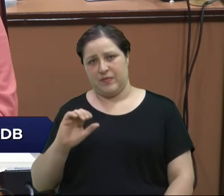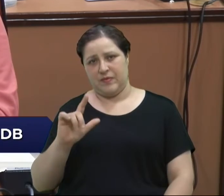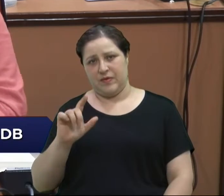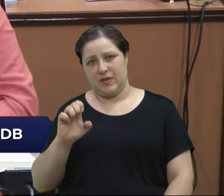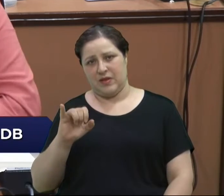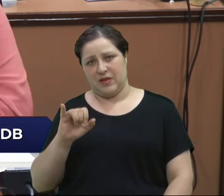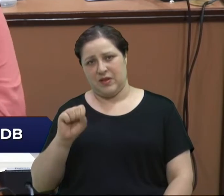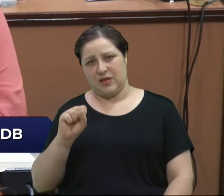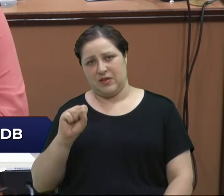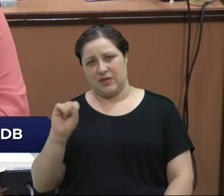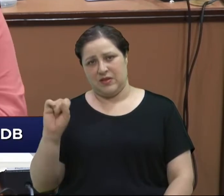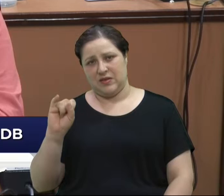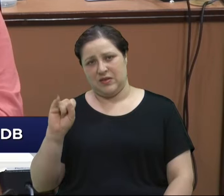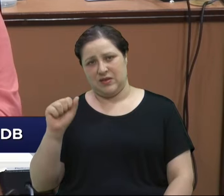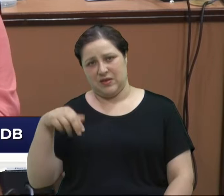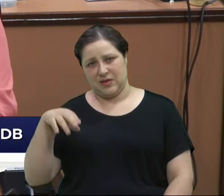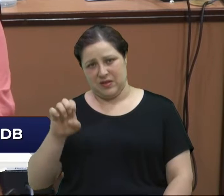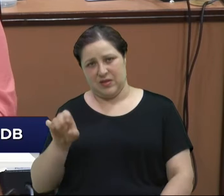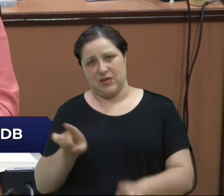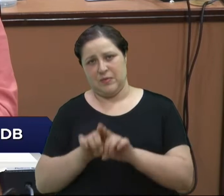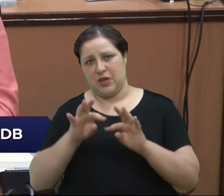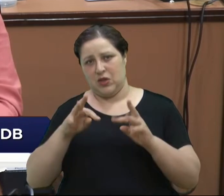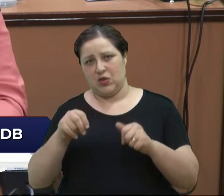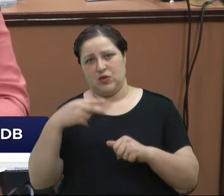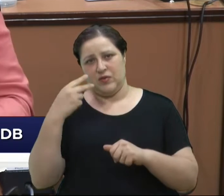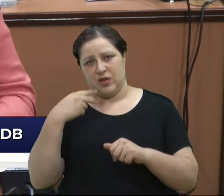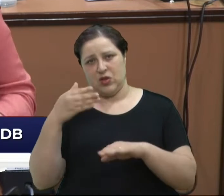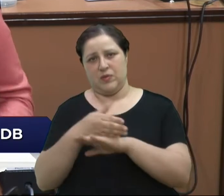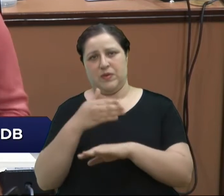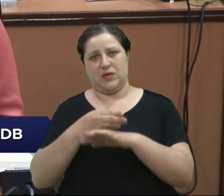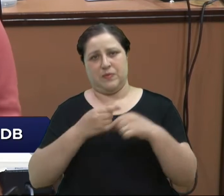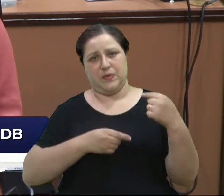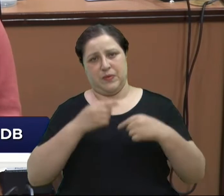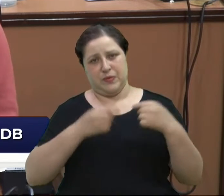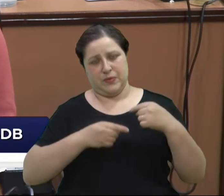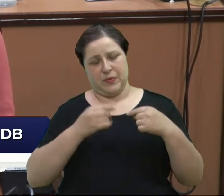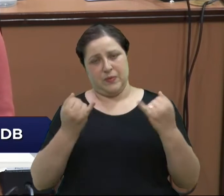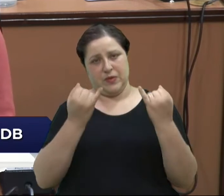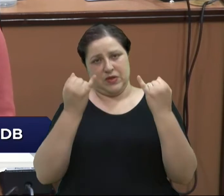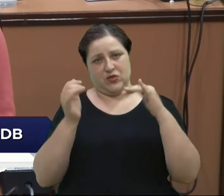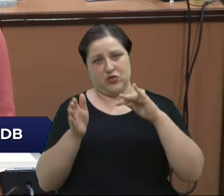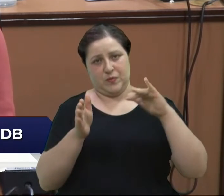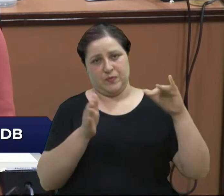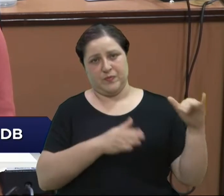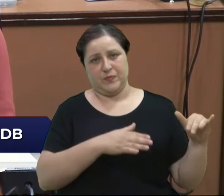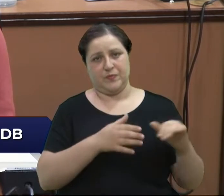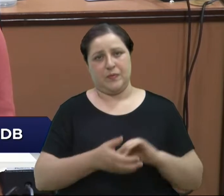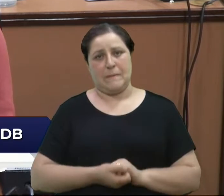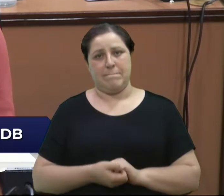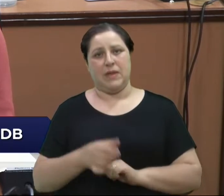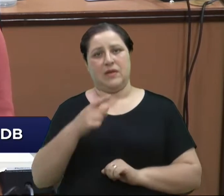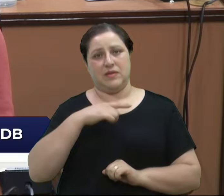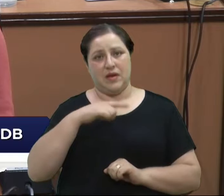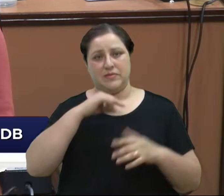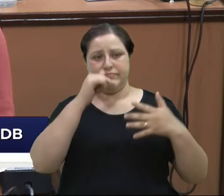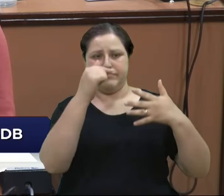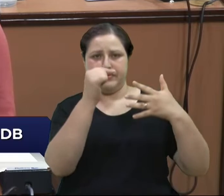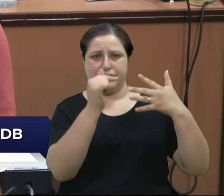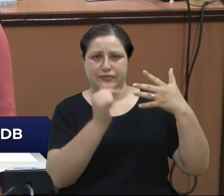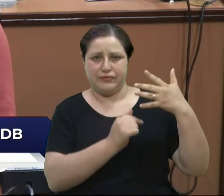estão conosco neste importante debate. Eu acho que tem alguns pontos que são centrais e, sem dúvida, vereador